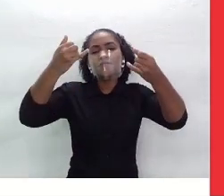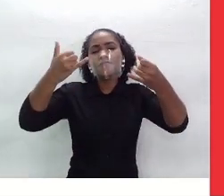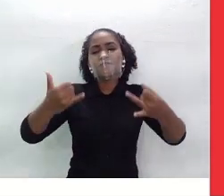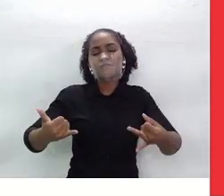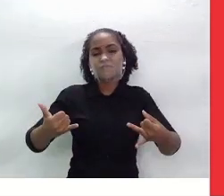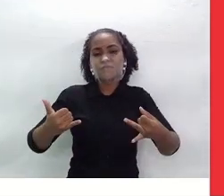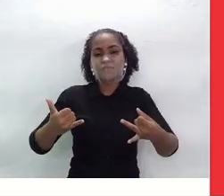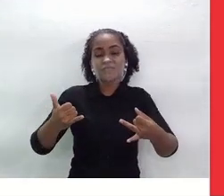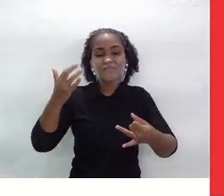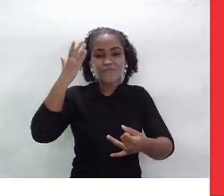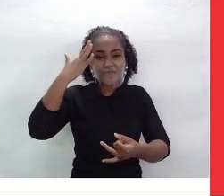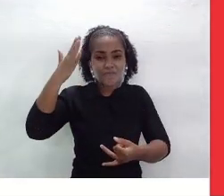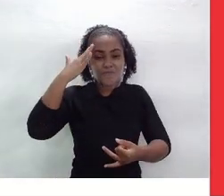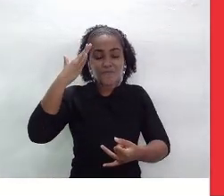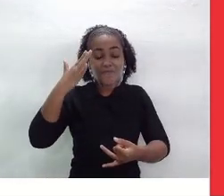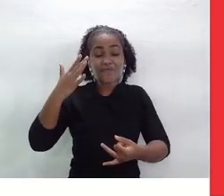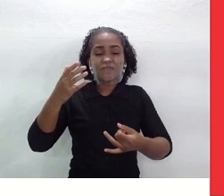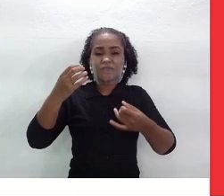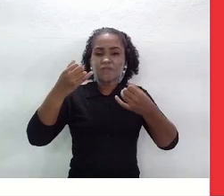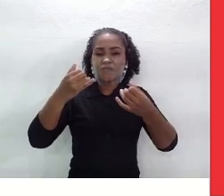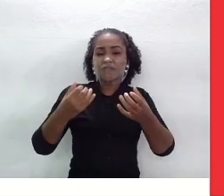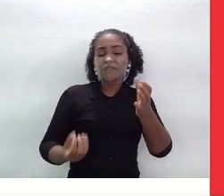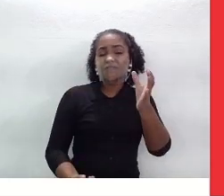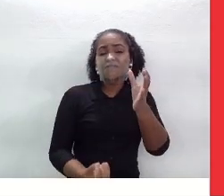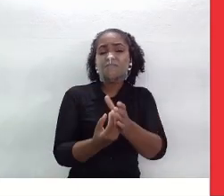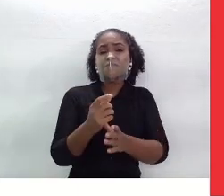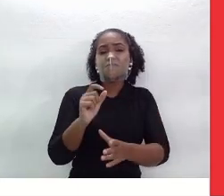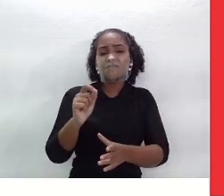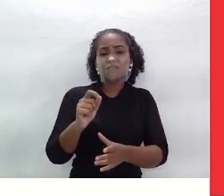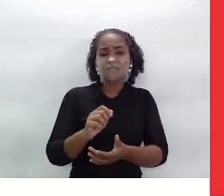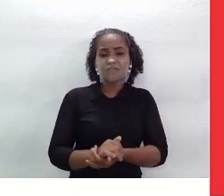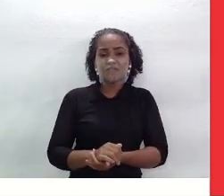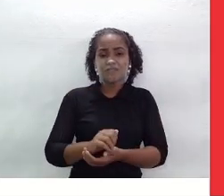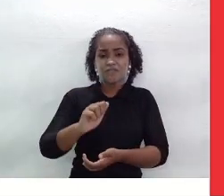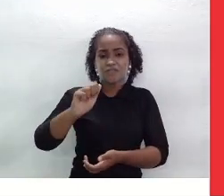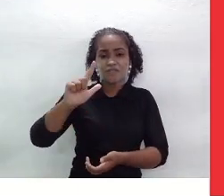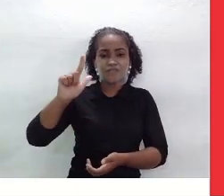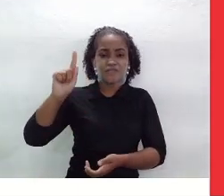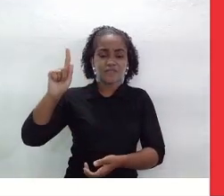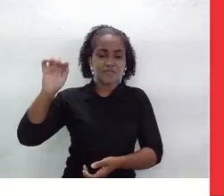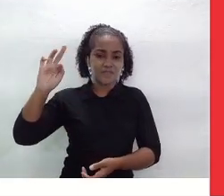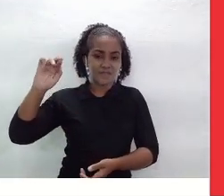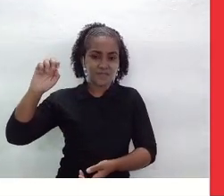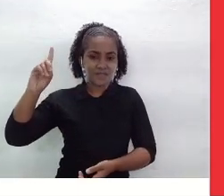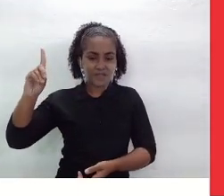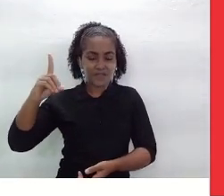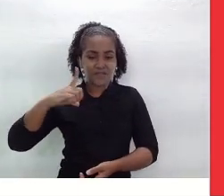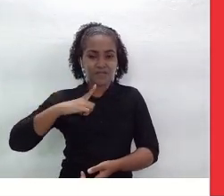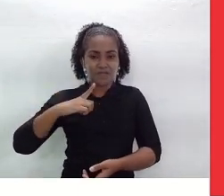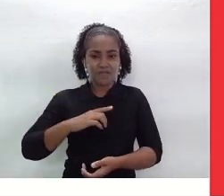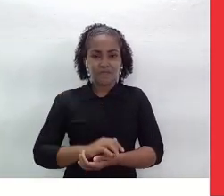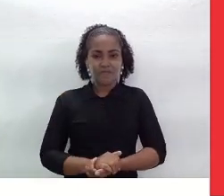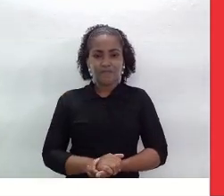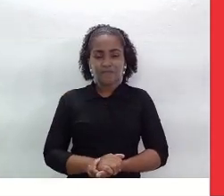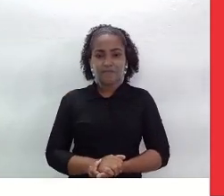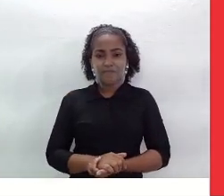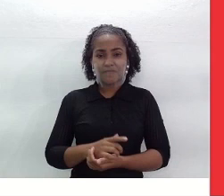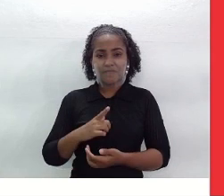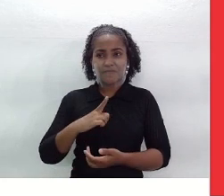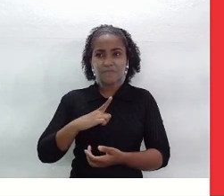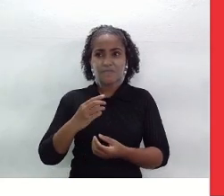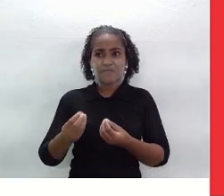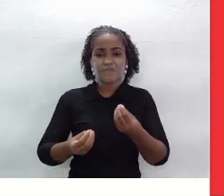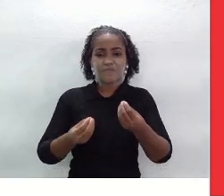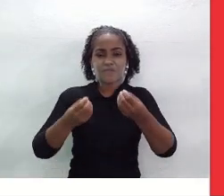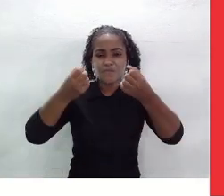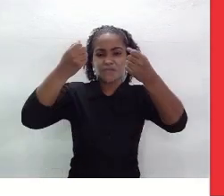deriva continental é uma teoria que foi elaborada por Alfred Wegener, que preconizava